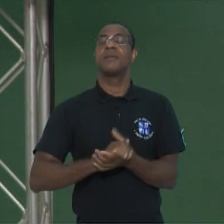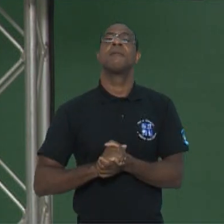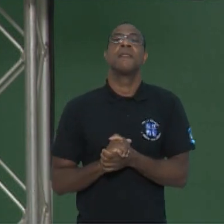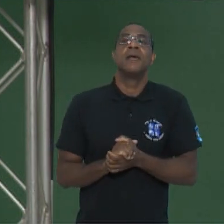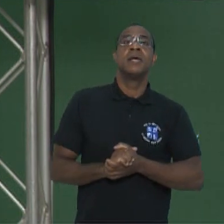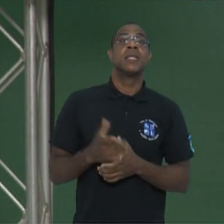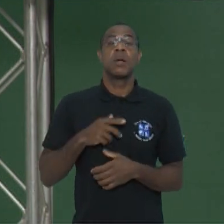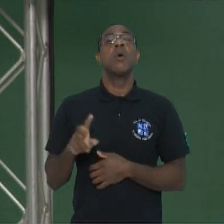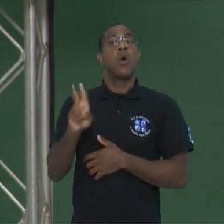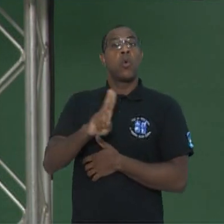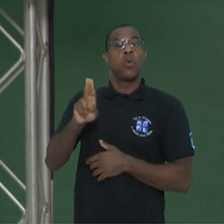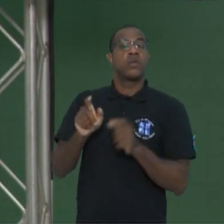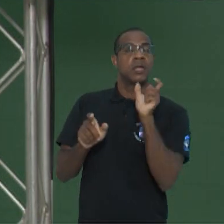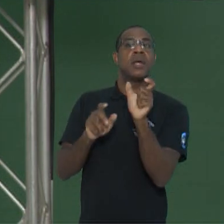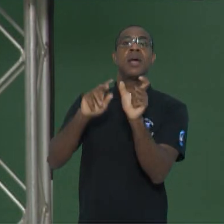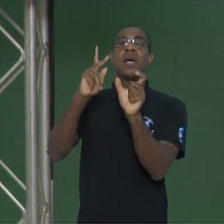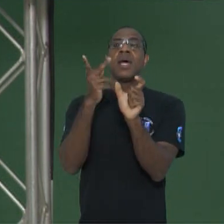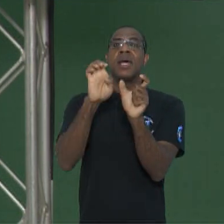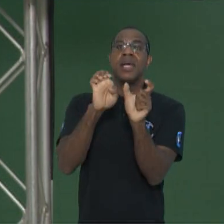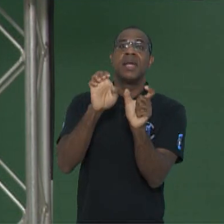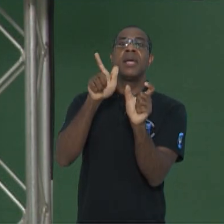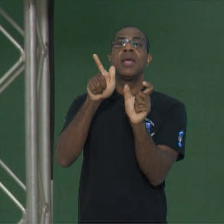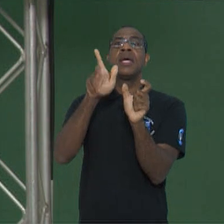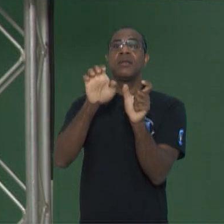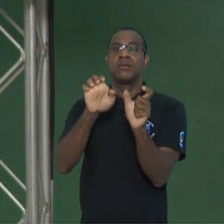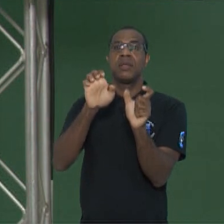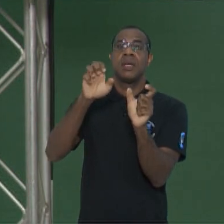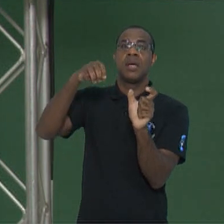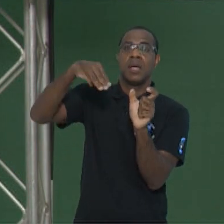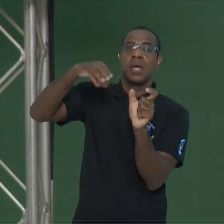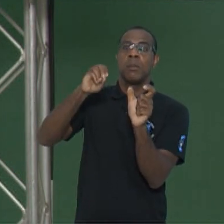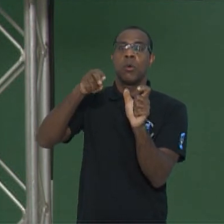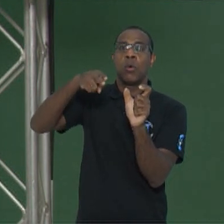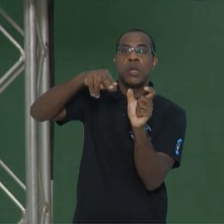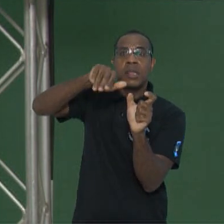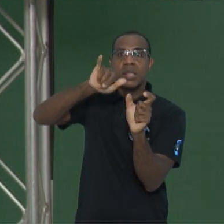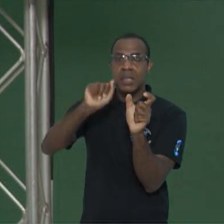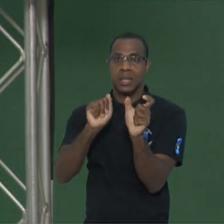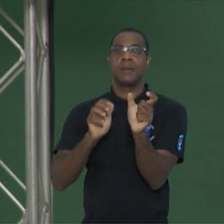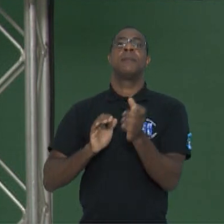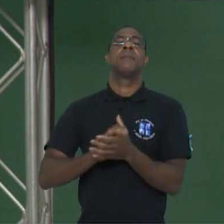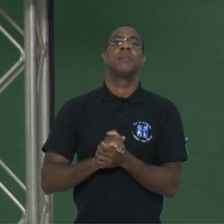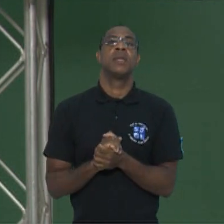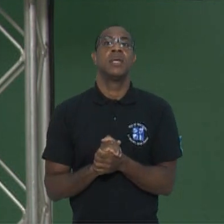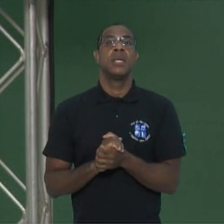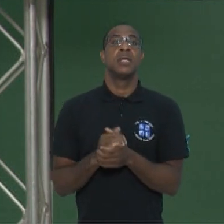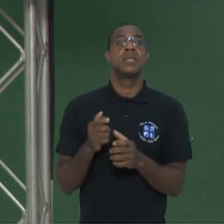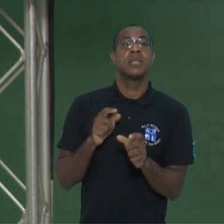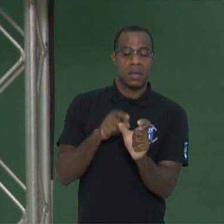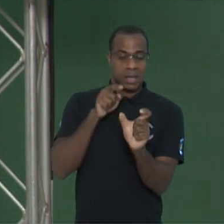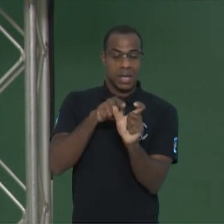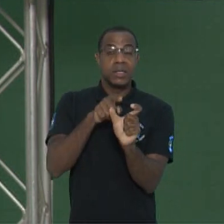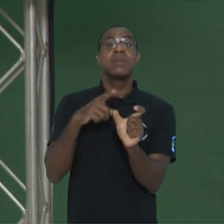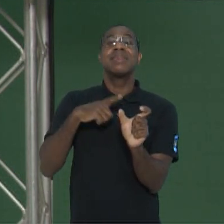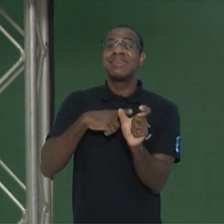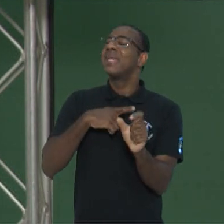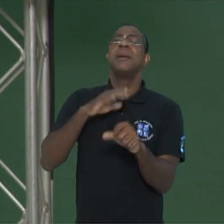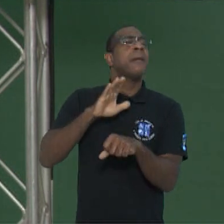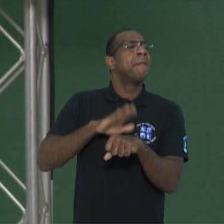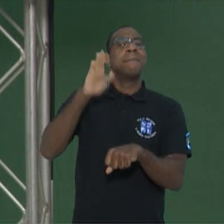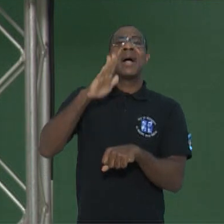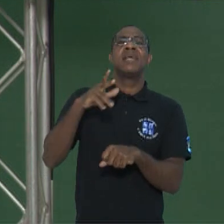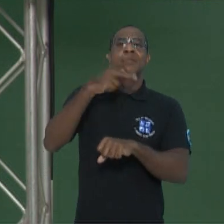gente usa esse termo hegemonia. No nosso caso aqui, a gente fala de mais países